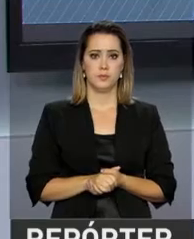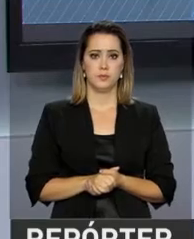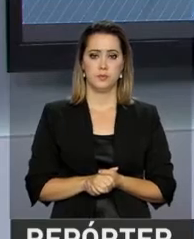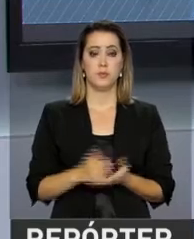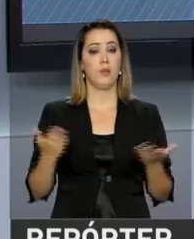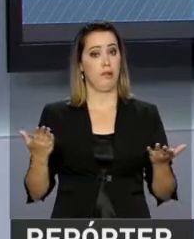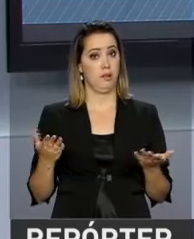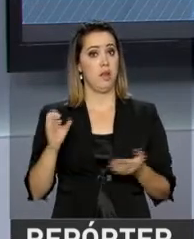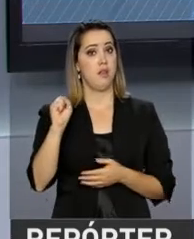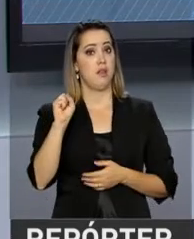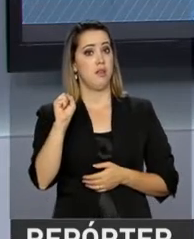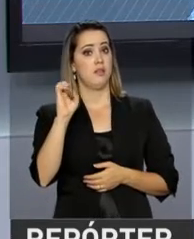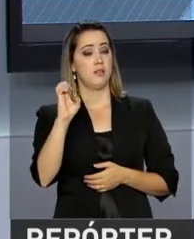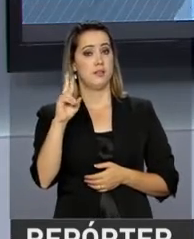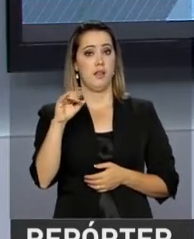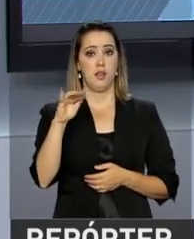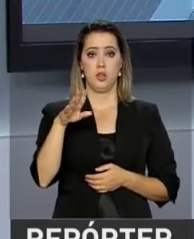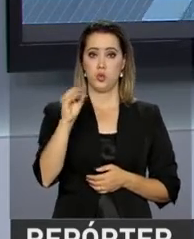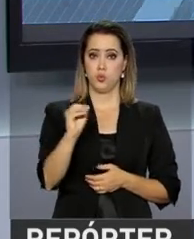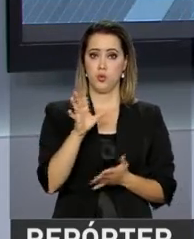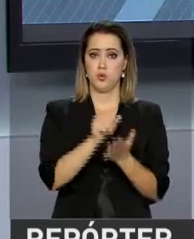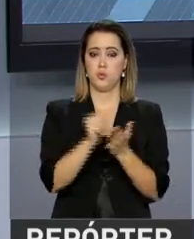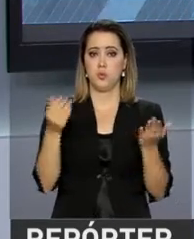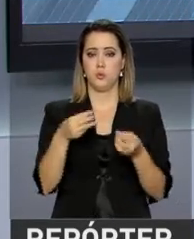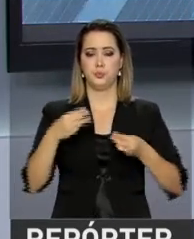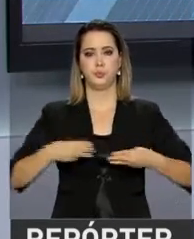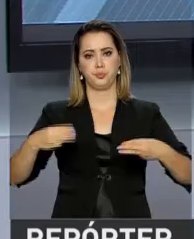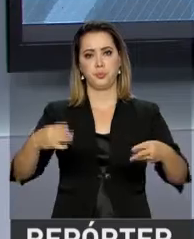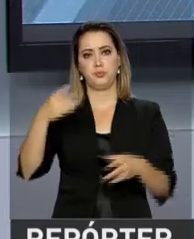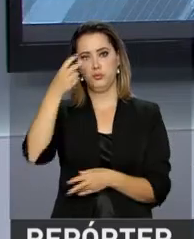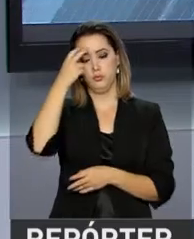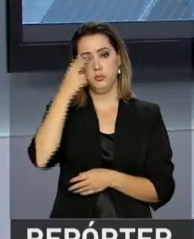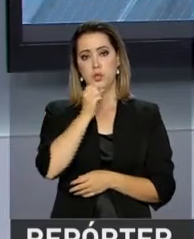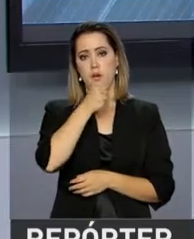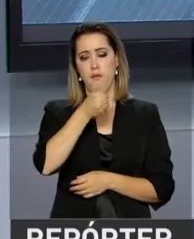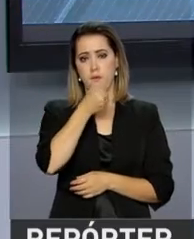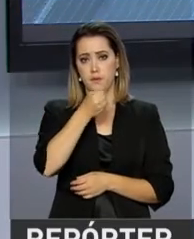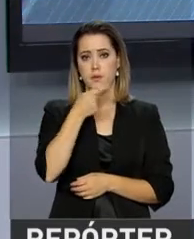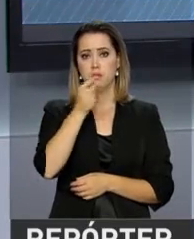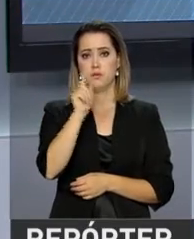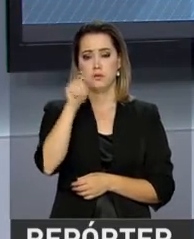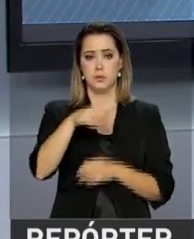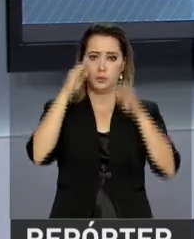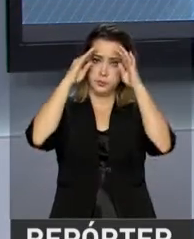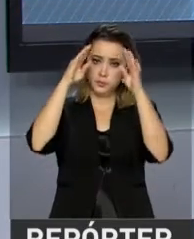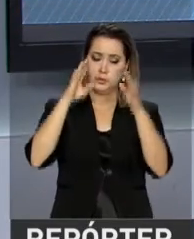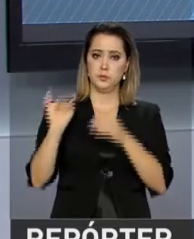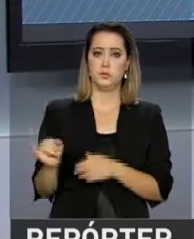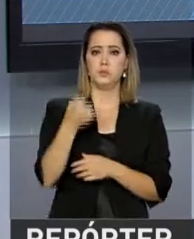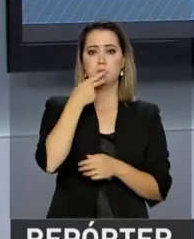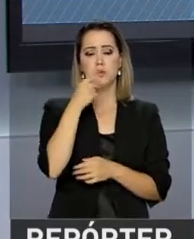sérgio sá leitão assumiu hoje o ministério da cultura no discurso de posse ele disse estar honrado com a oportunidade e